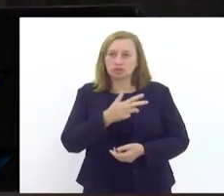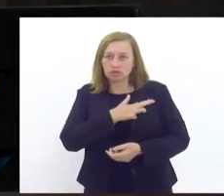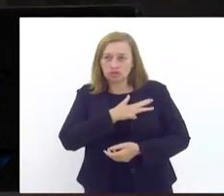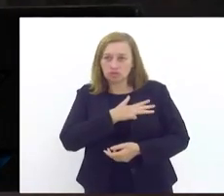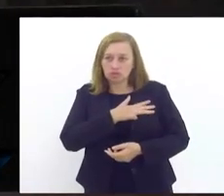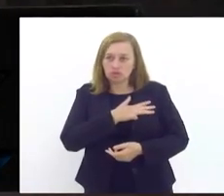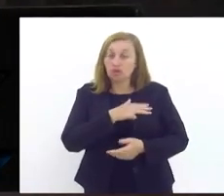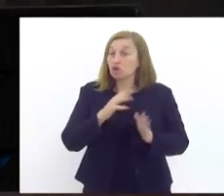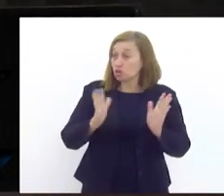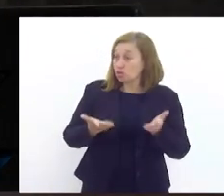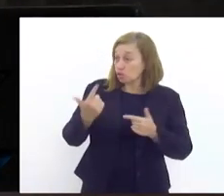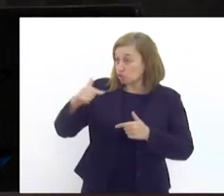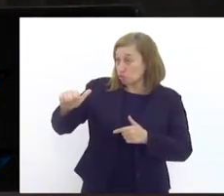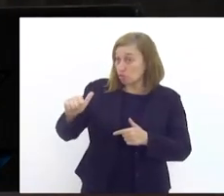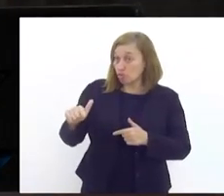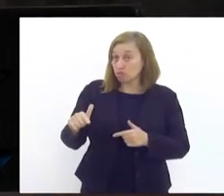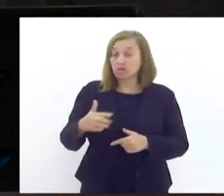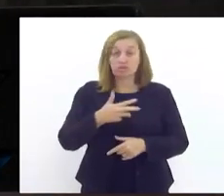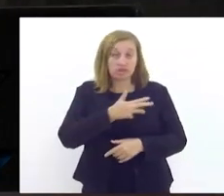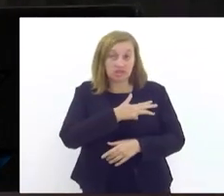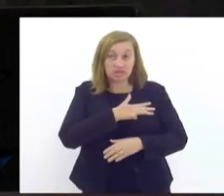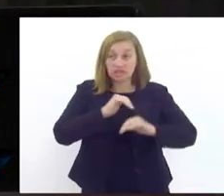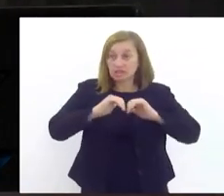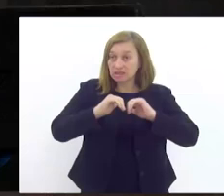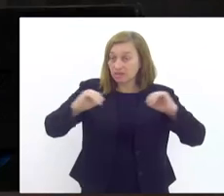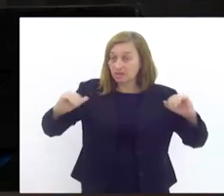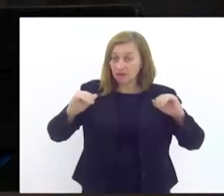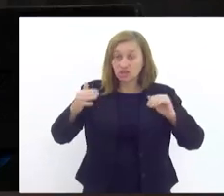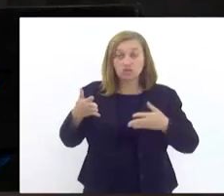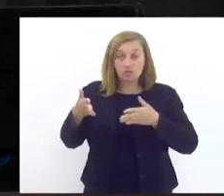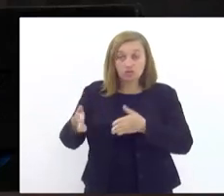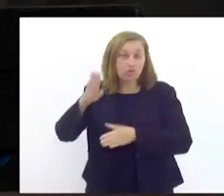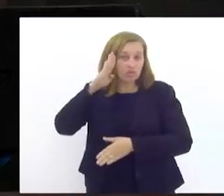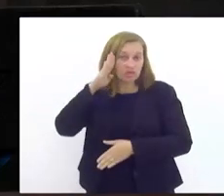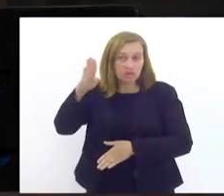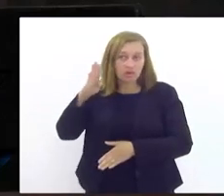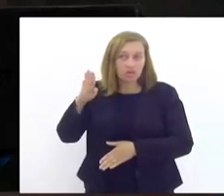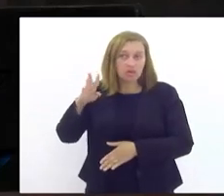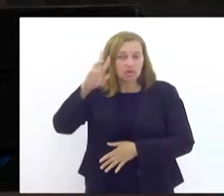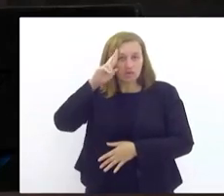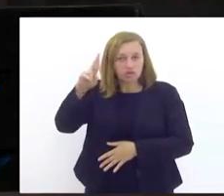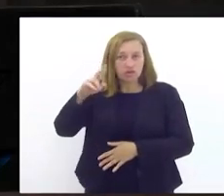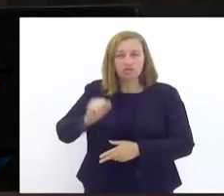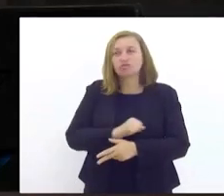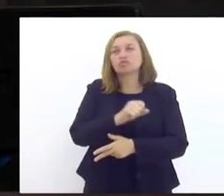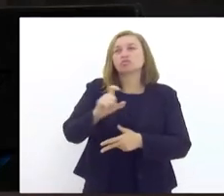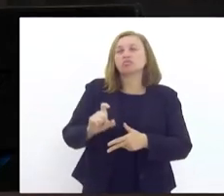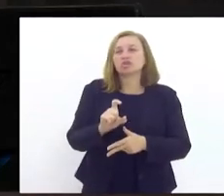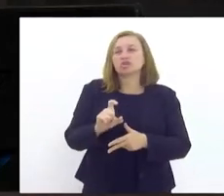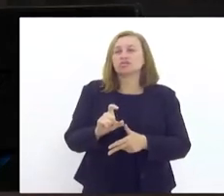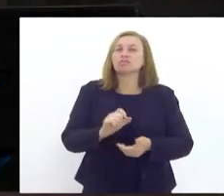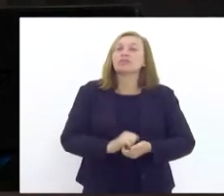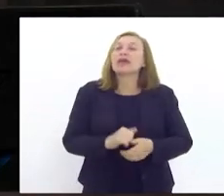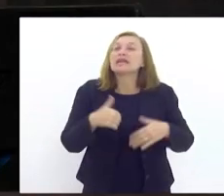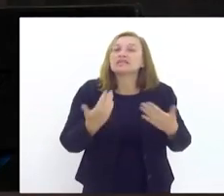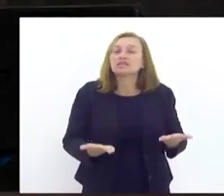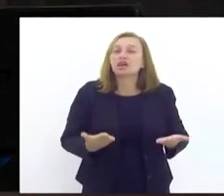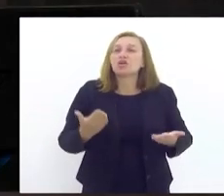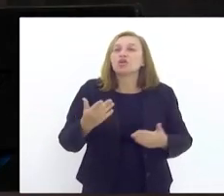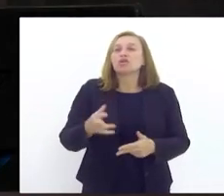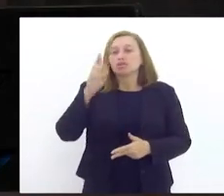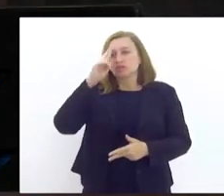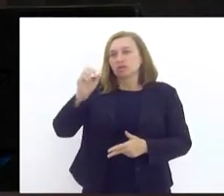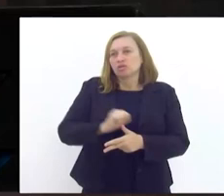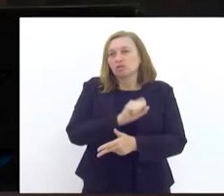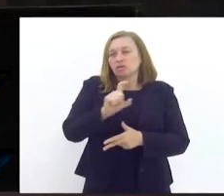Presidente da República se afasta cada vez mais da figura Central que deve ser o chefe do Poder Executivo então o chefe do Poder